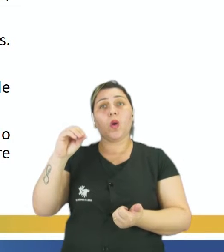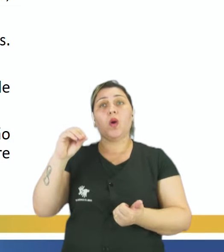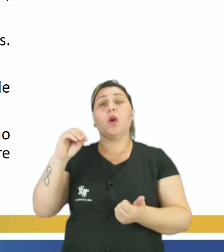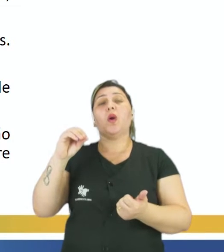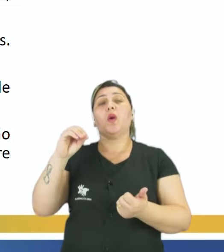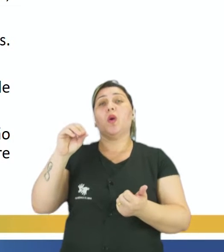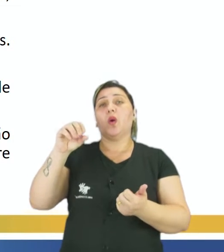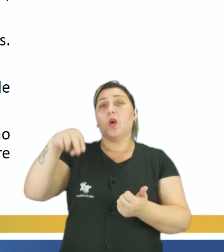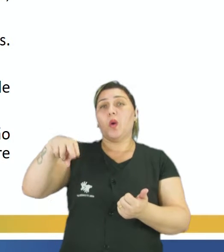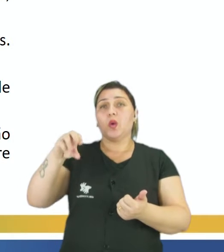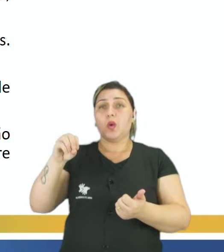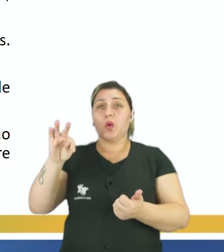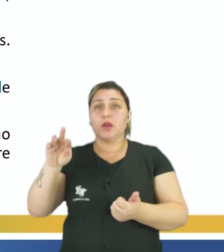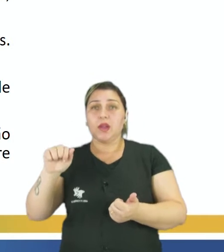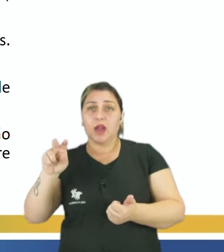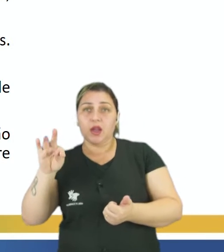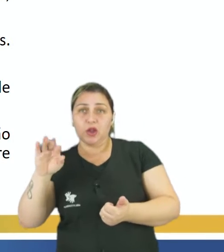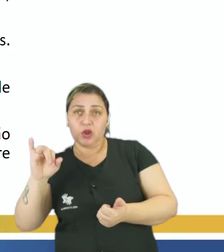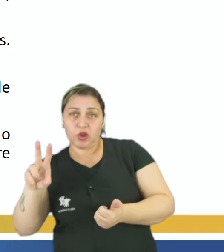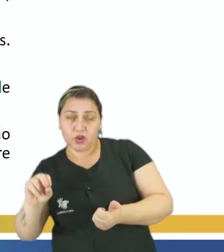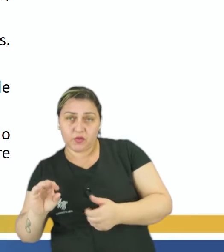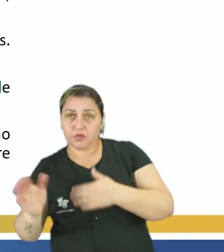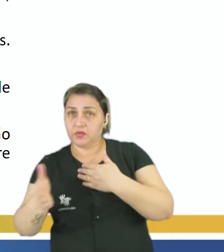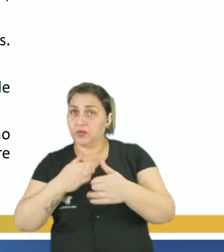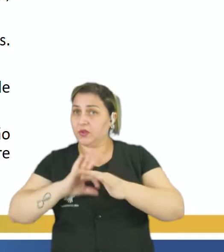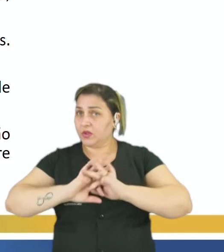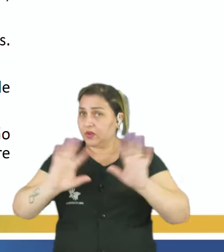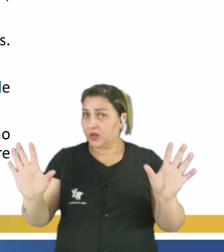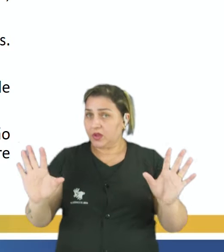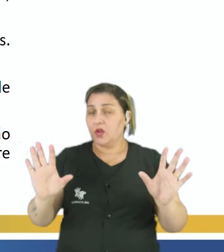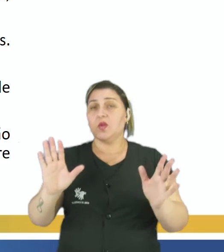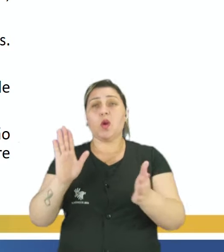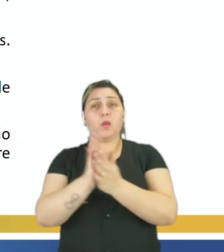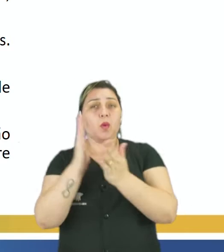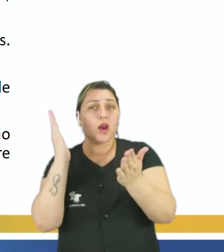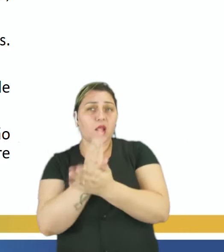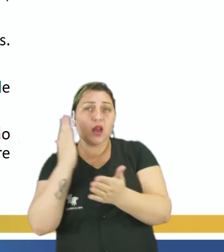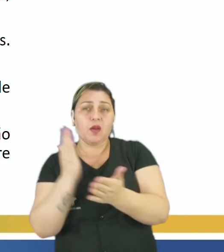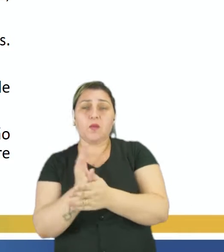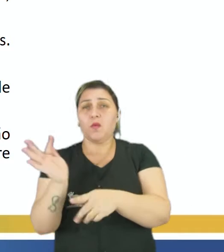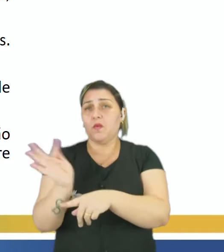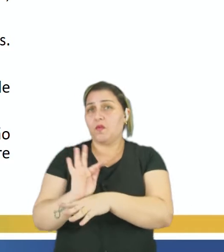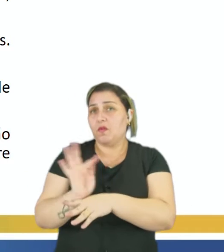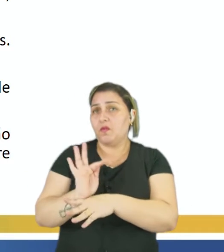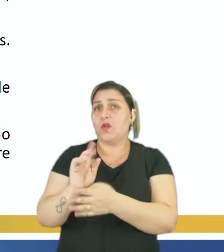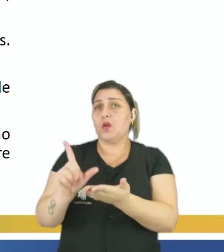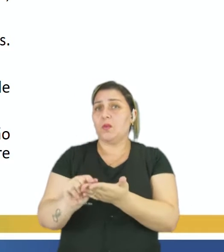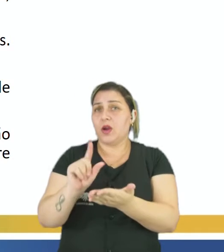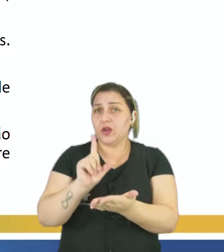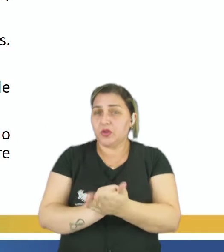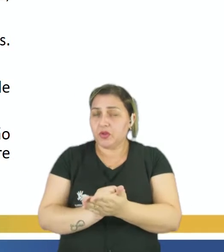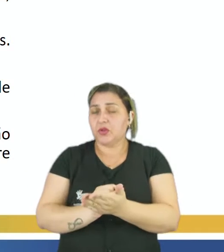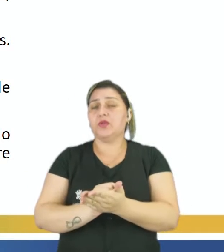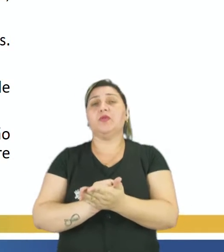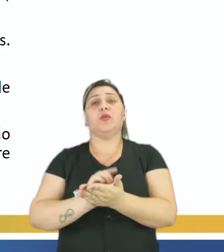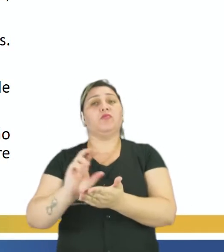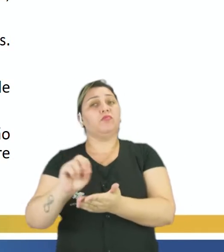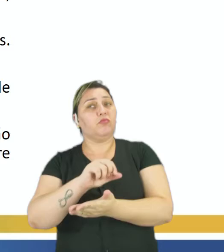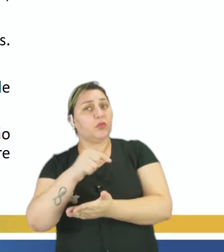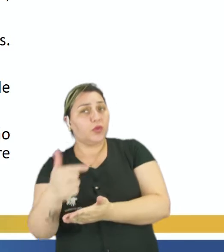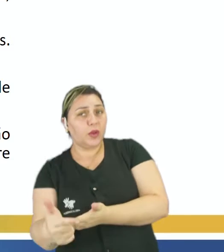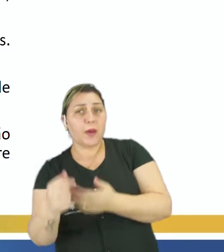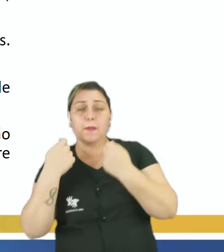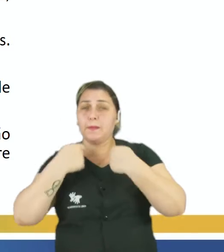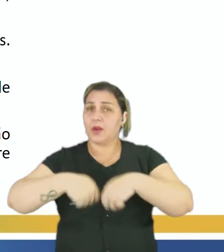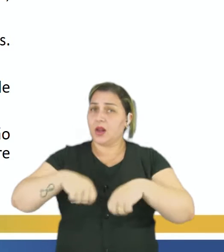ok? Então, independente se a resenha é sobre um livro, um filme, um artigo, um produto, etc., você